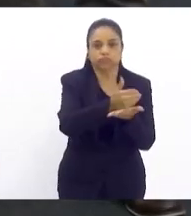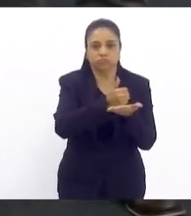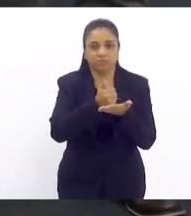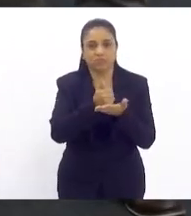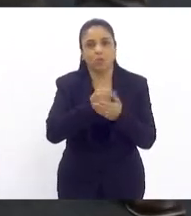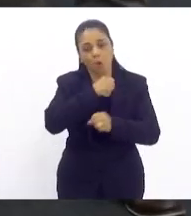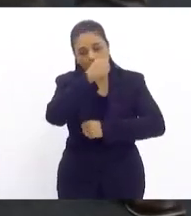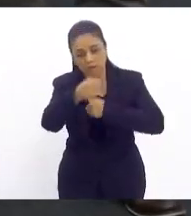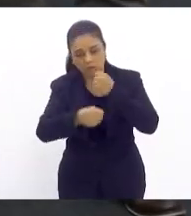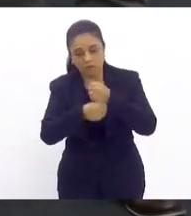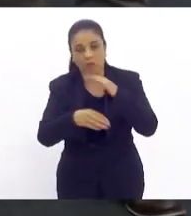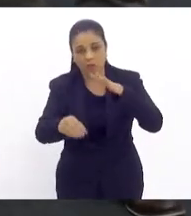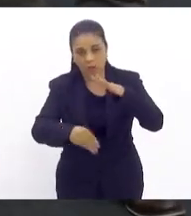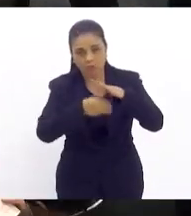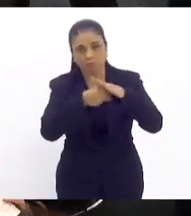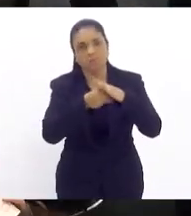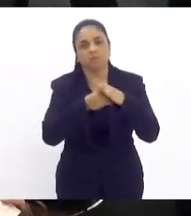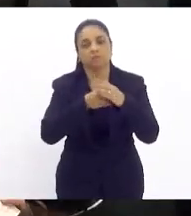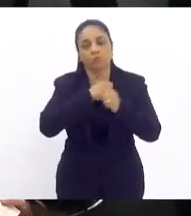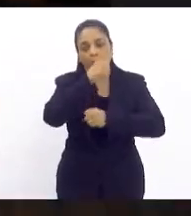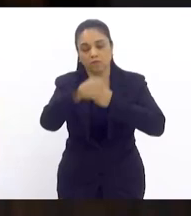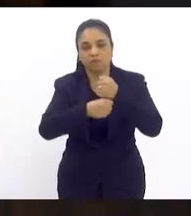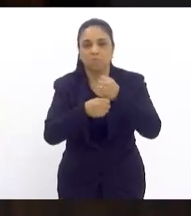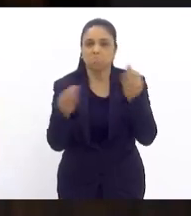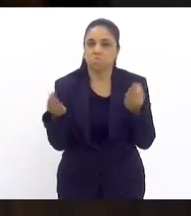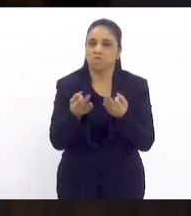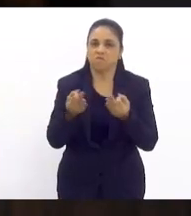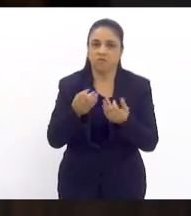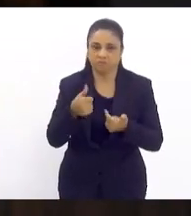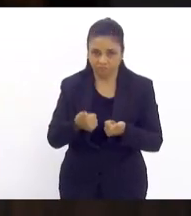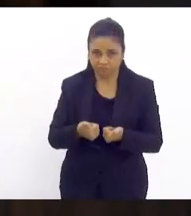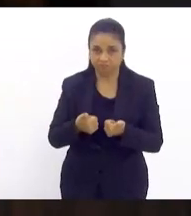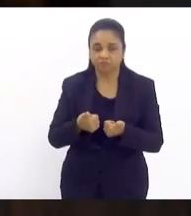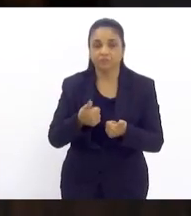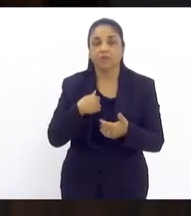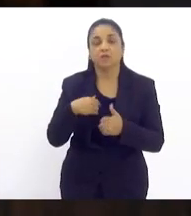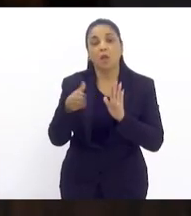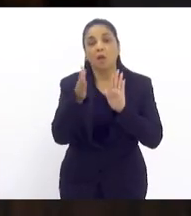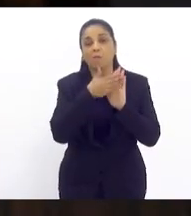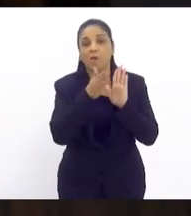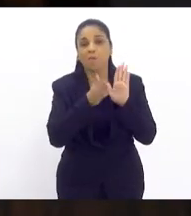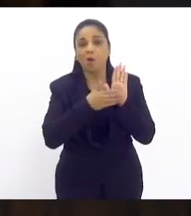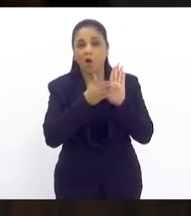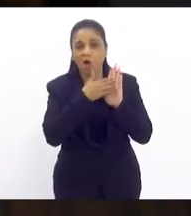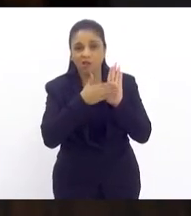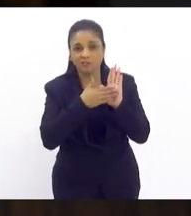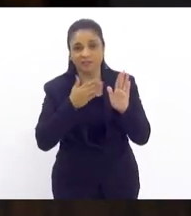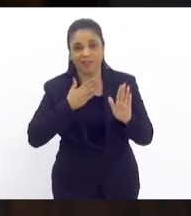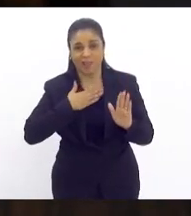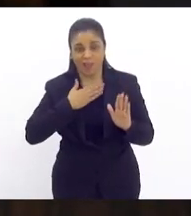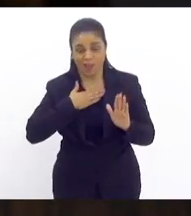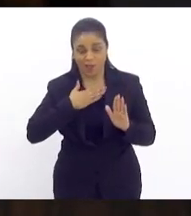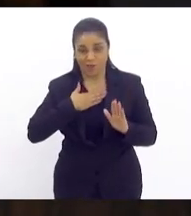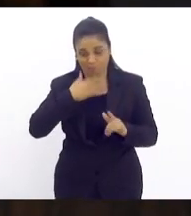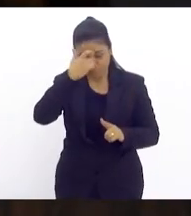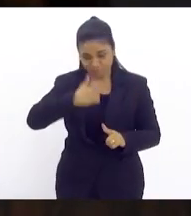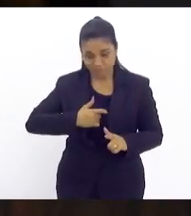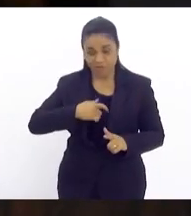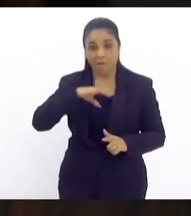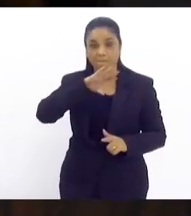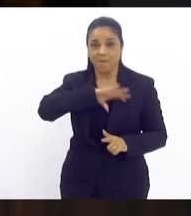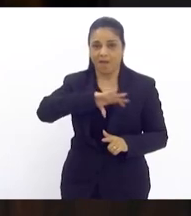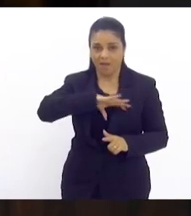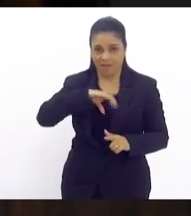as nossas emendas vão funcionar deputado Carlos Domingos como a proposta veio de uma baiana em matéria de pernada